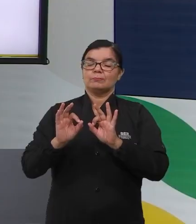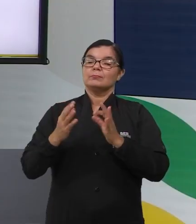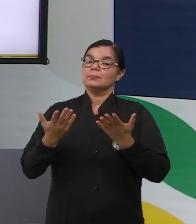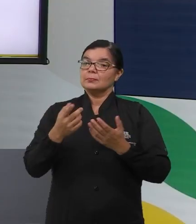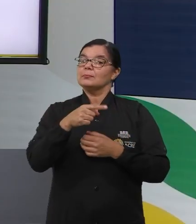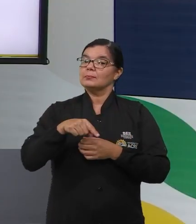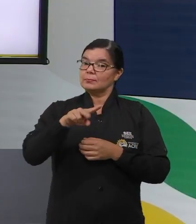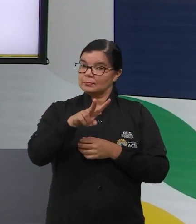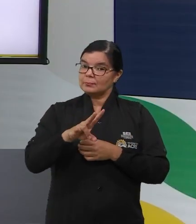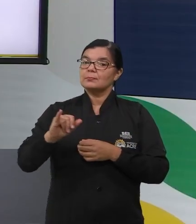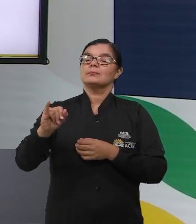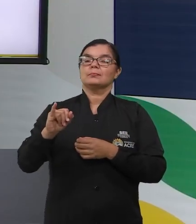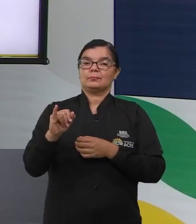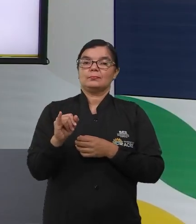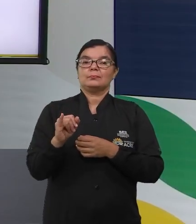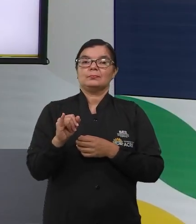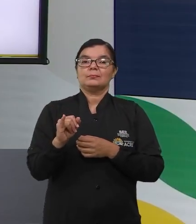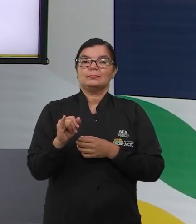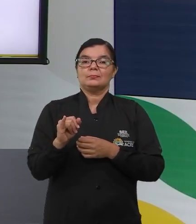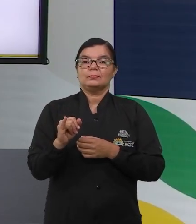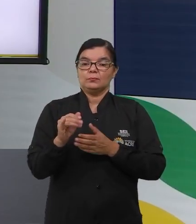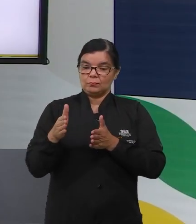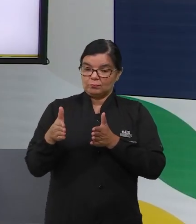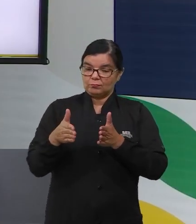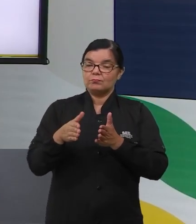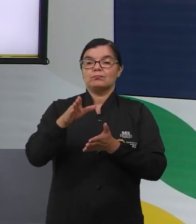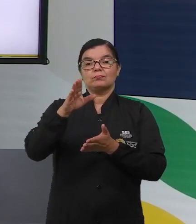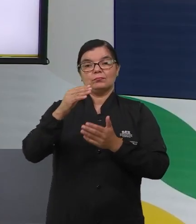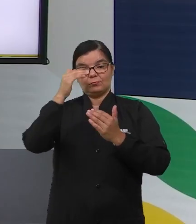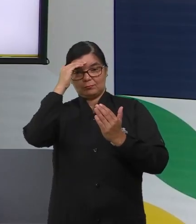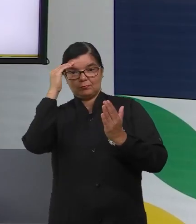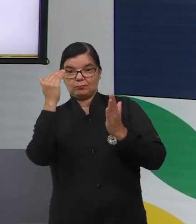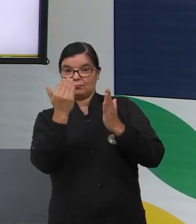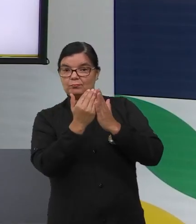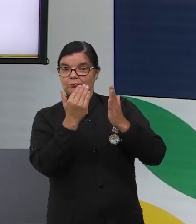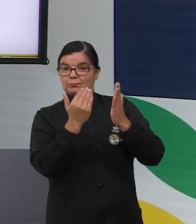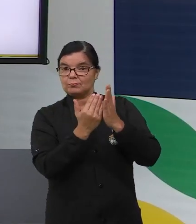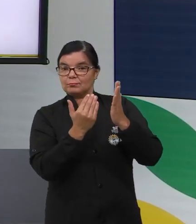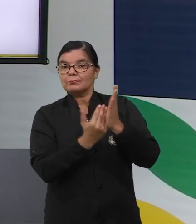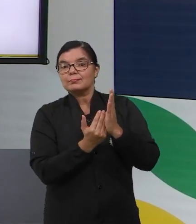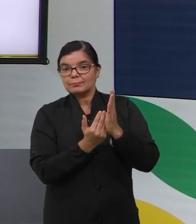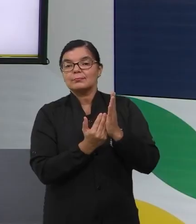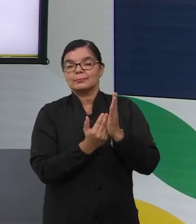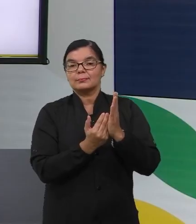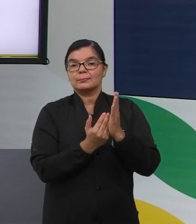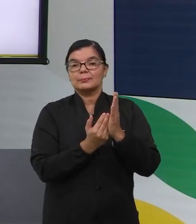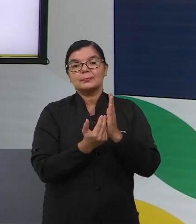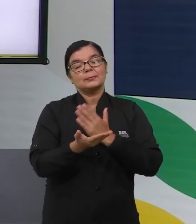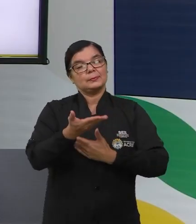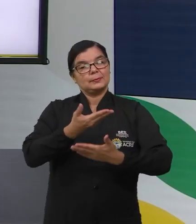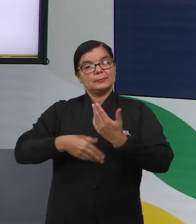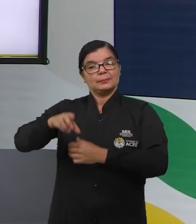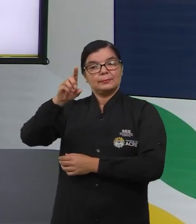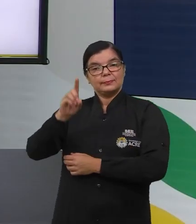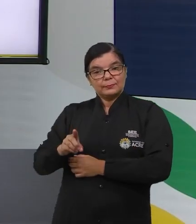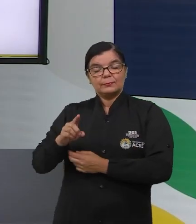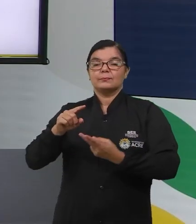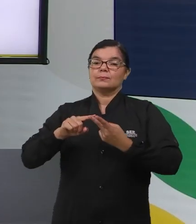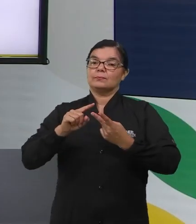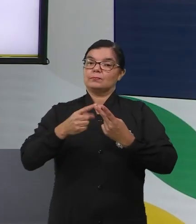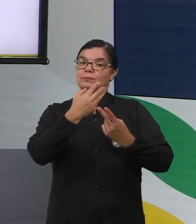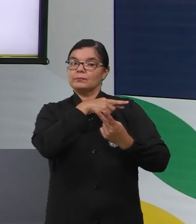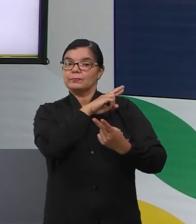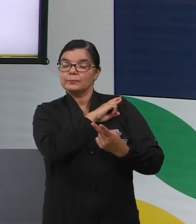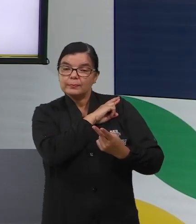e você vai e segue os ditames, seja em relação ao direito, seja em relação aos